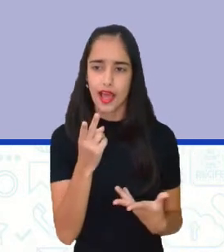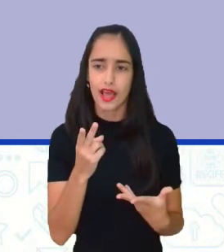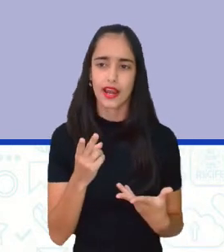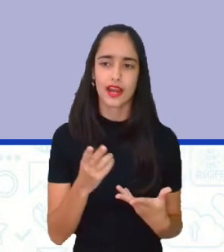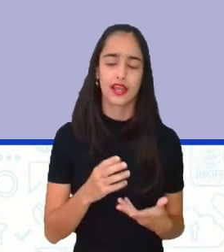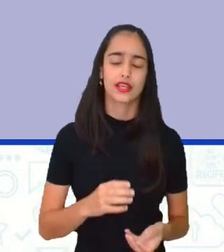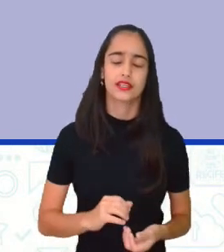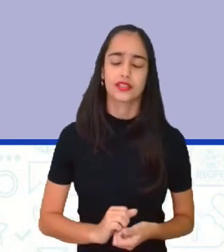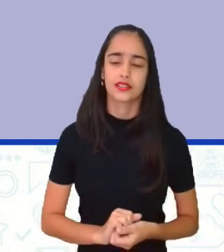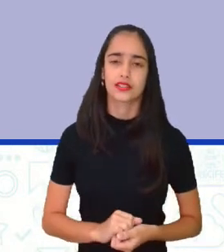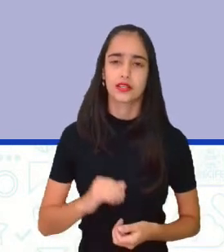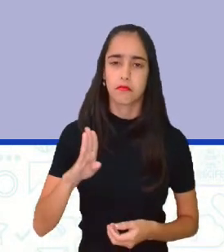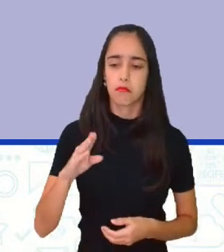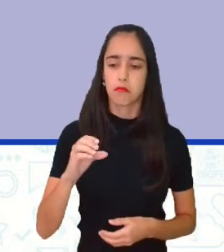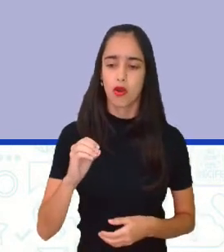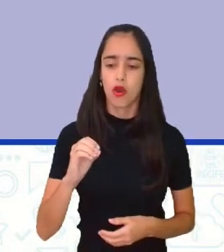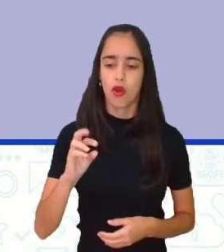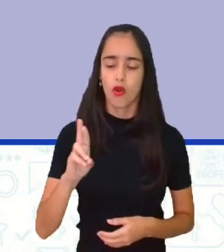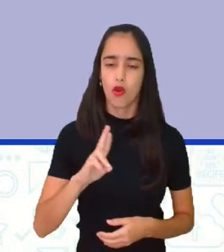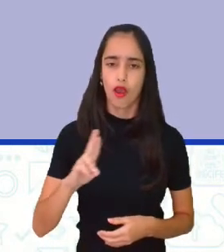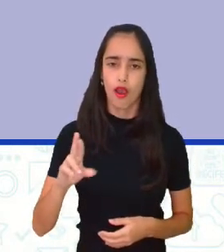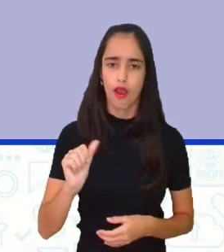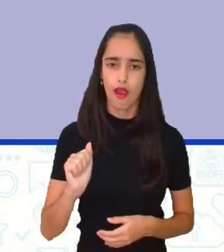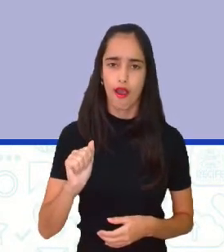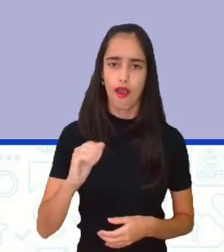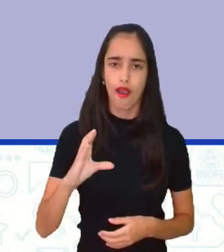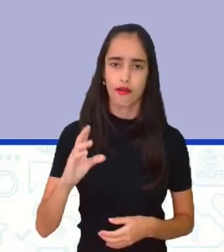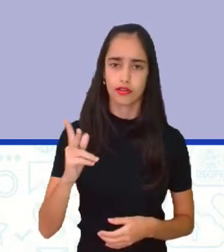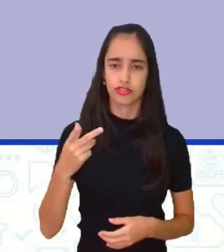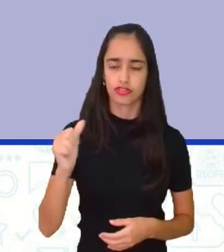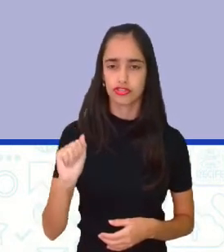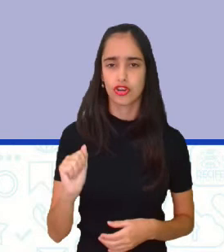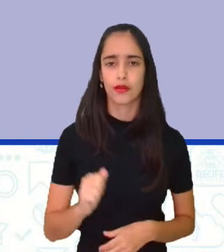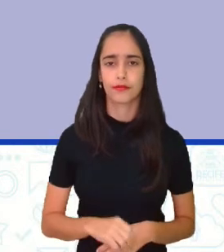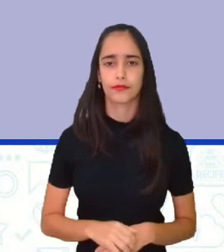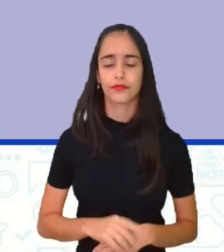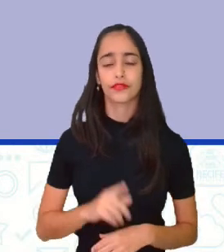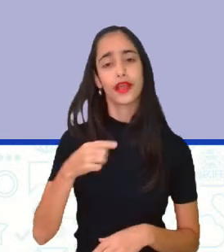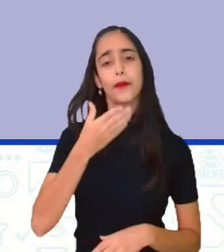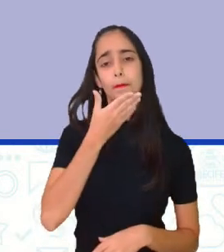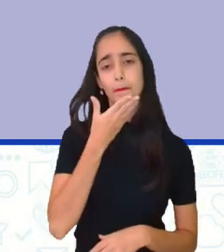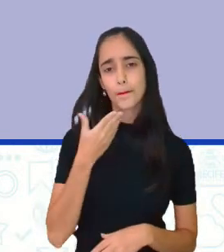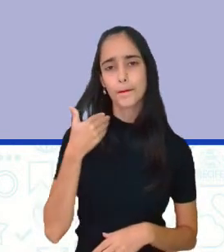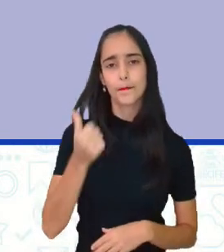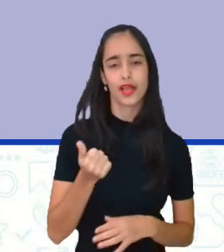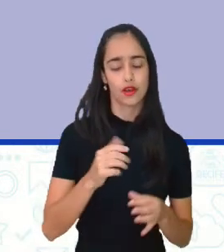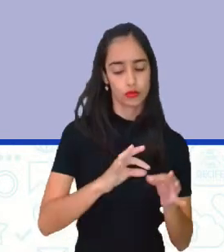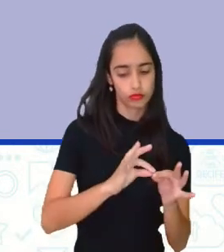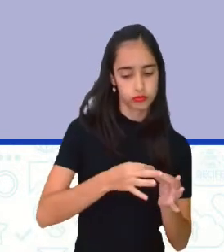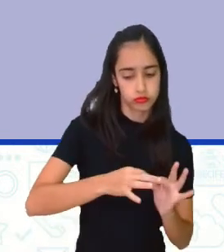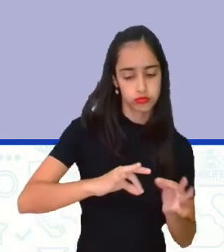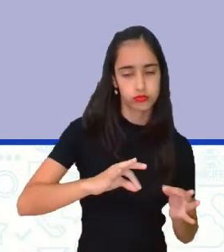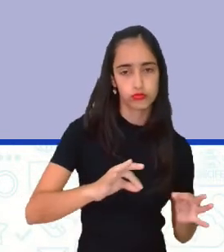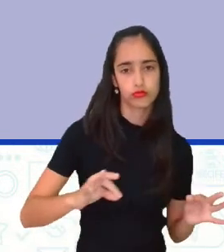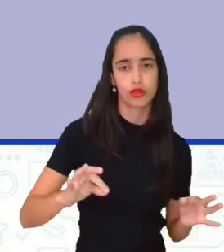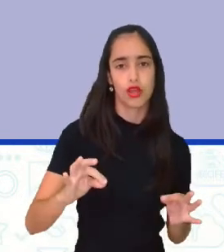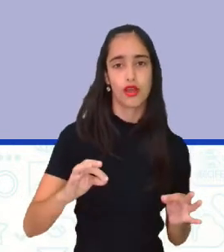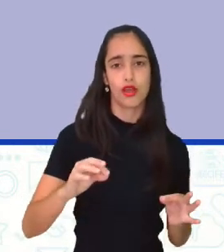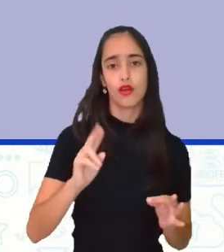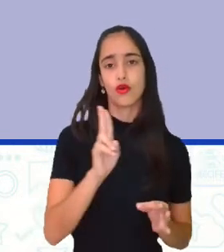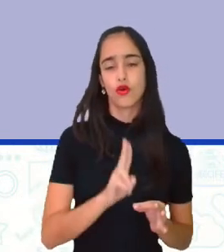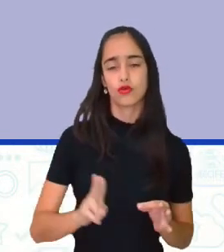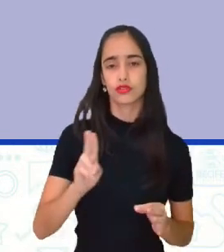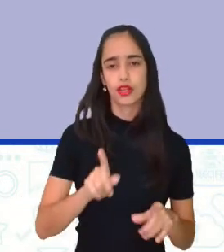mas o cobre ele é um bom condutor de eletricidade. O melhor condutor de eletricidade hoje é a prata, mas como